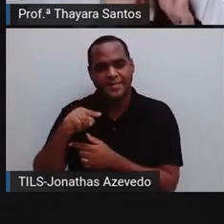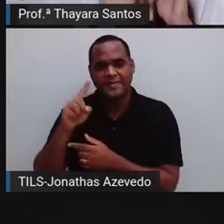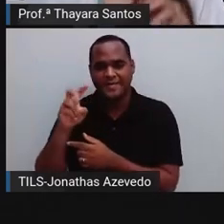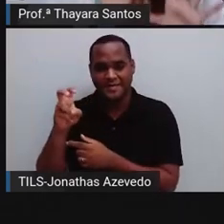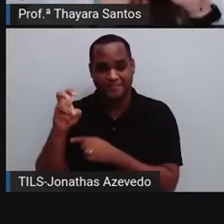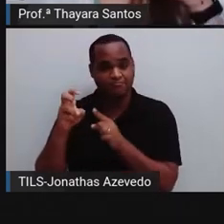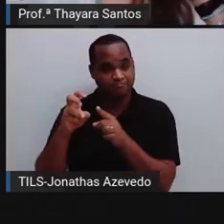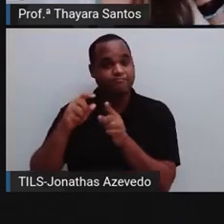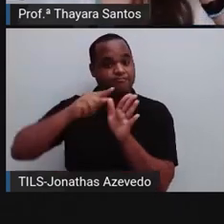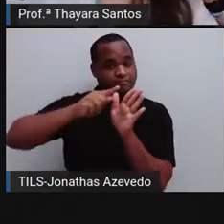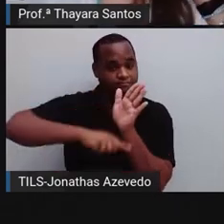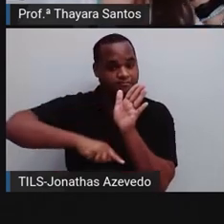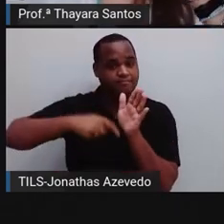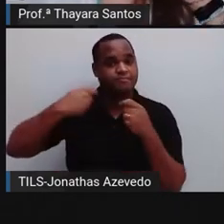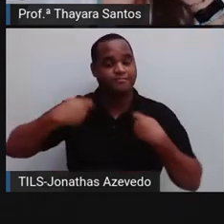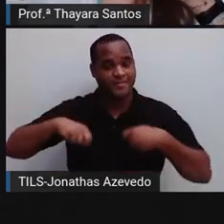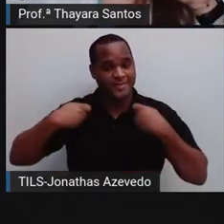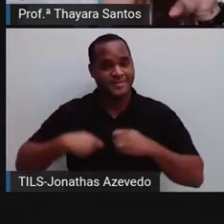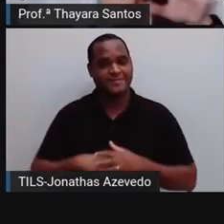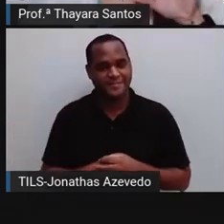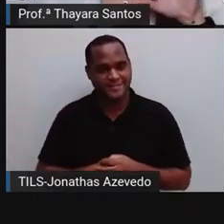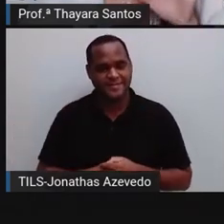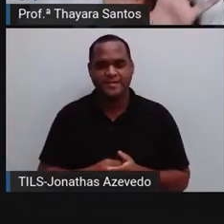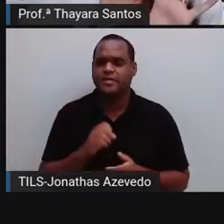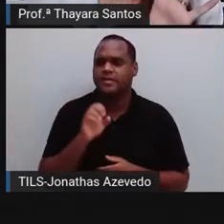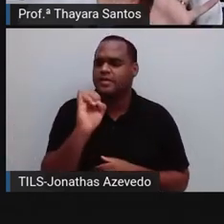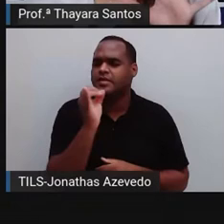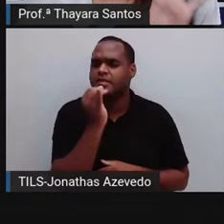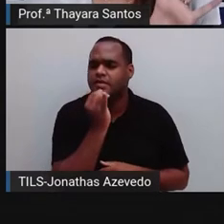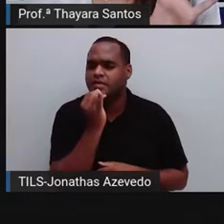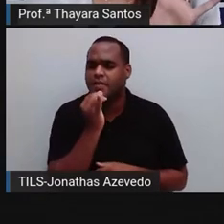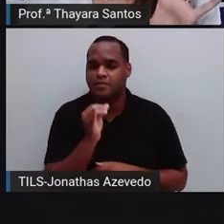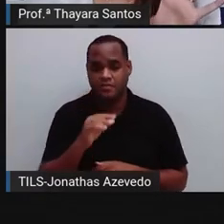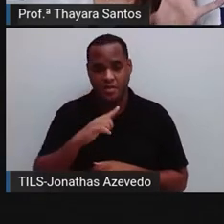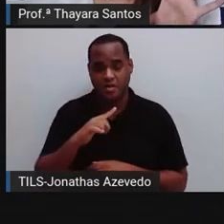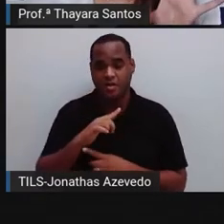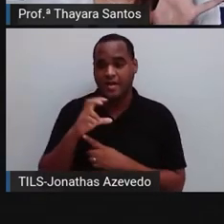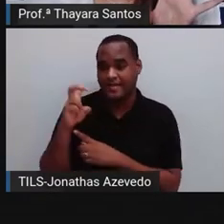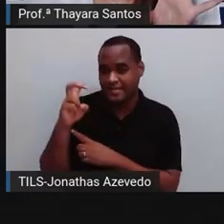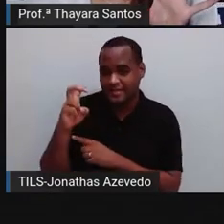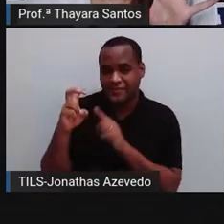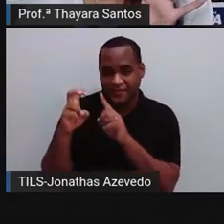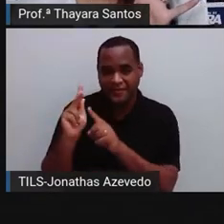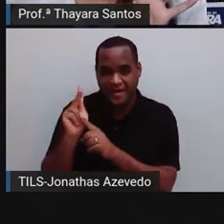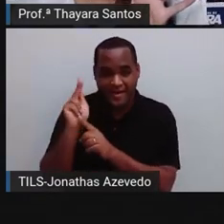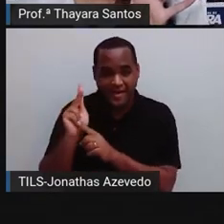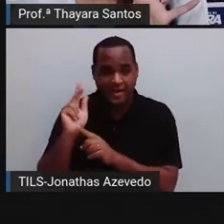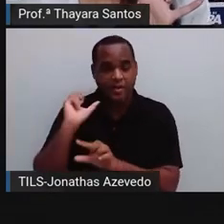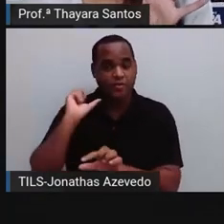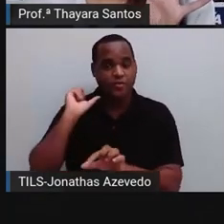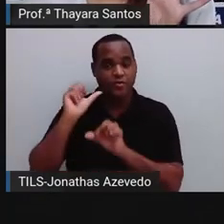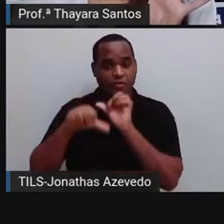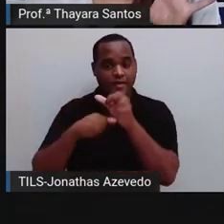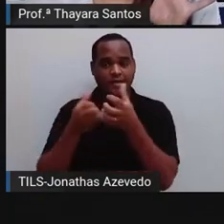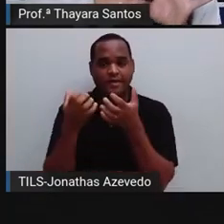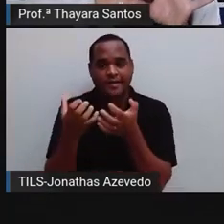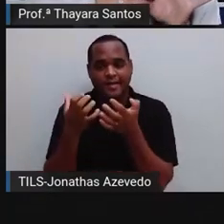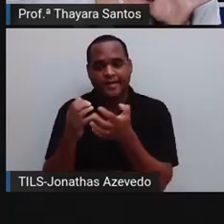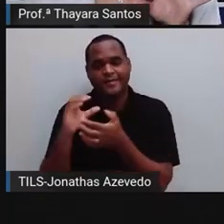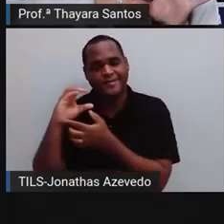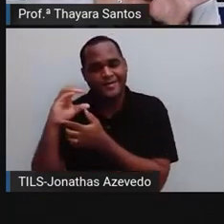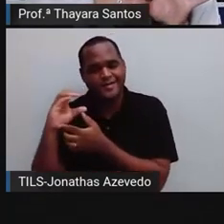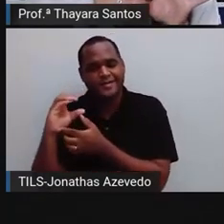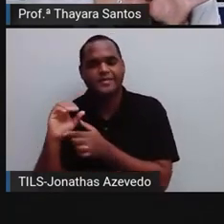273,15. Então, se eu tiver se eu tiver 5 Kelvin e quiser transformar isso